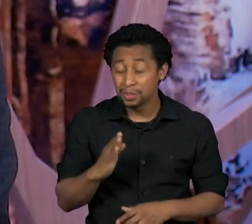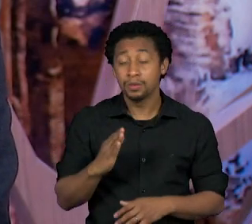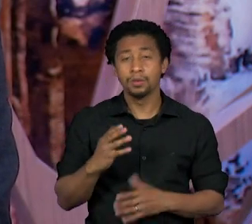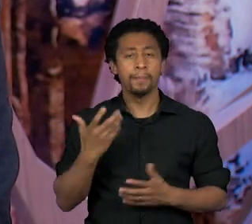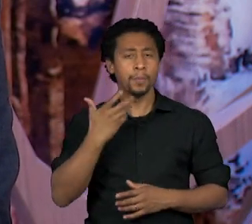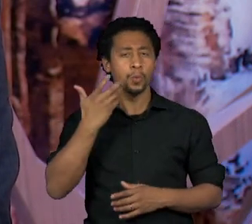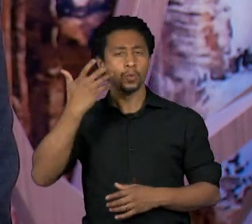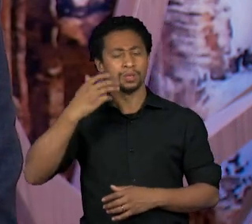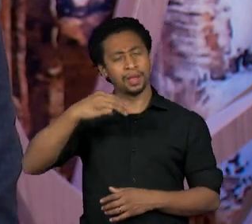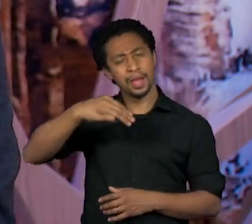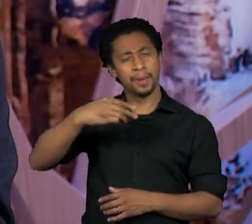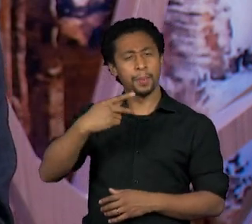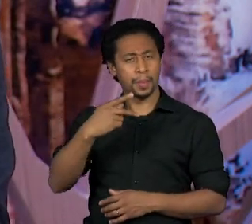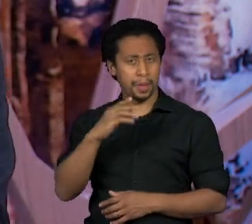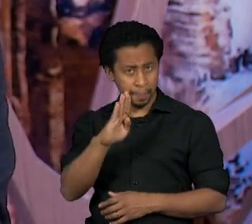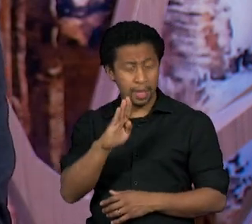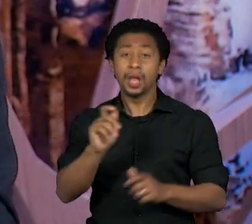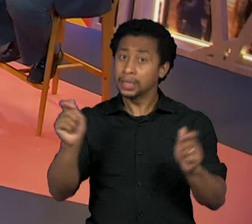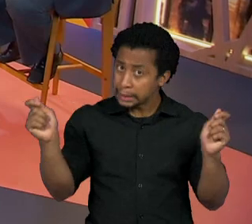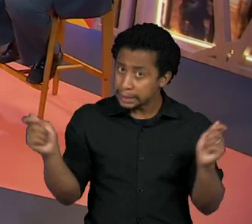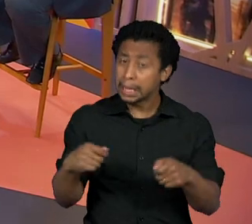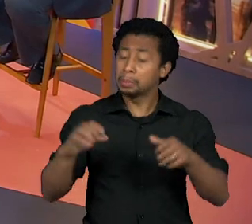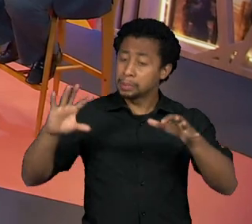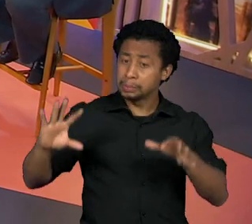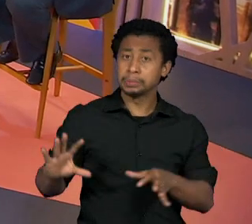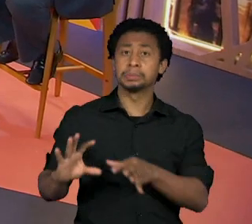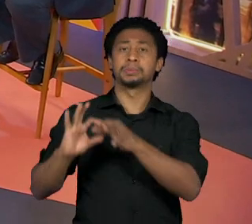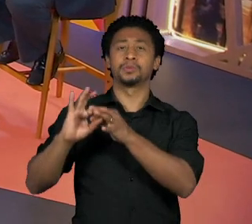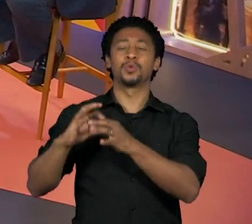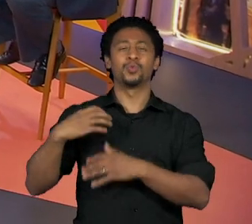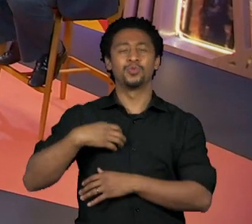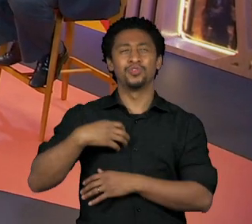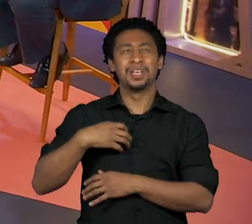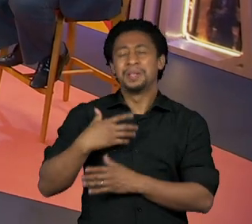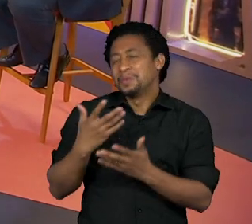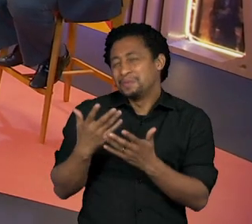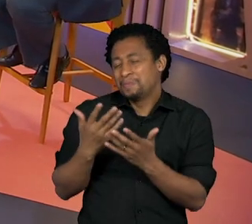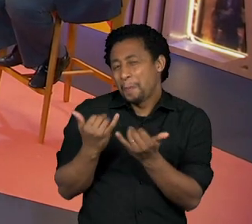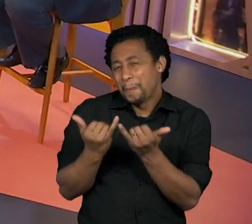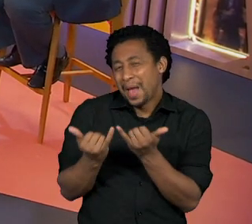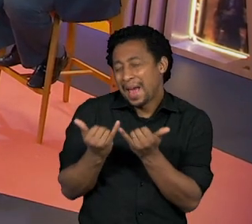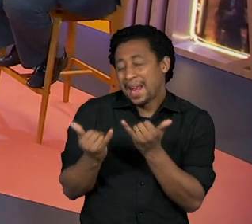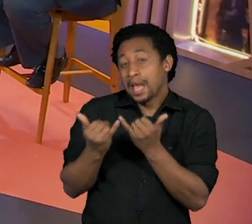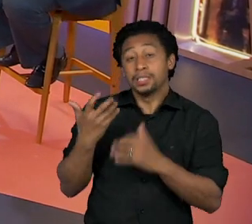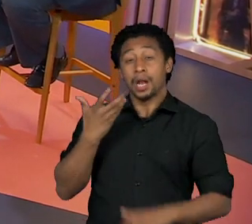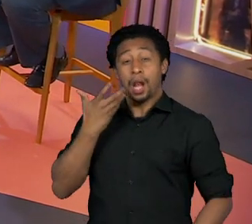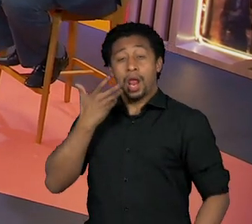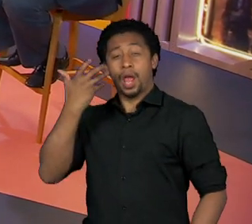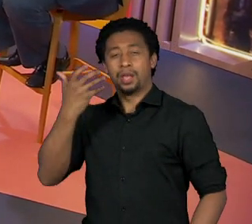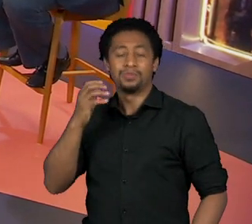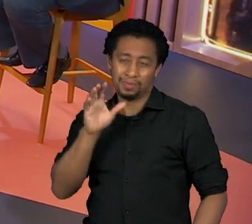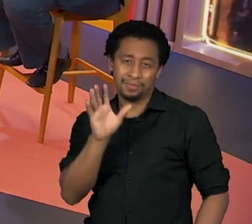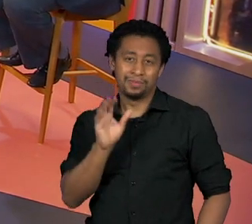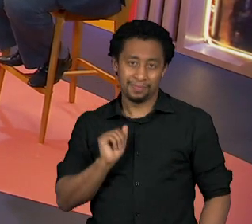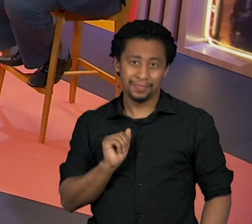cantada com uma visão que eu chamo de semiclássica. Uhum. E, aliás, esse é até um projeto que nós